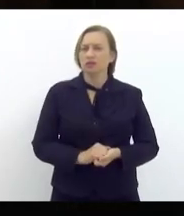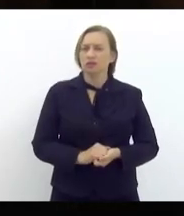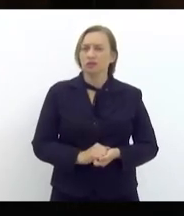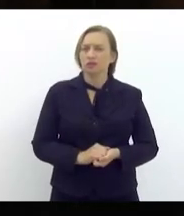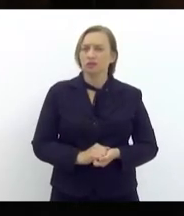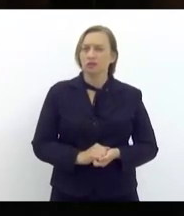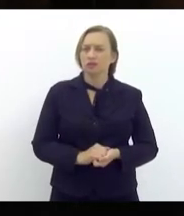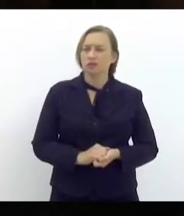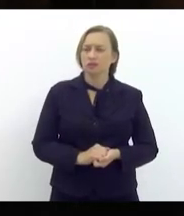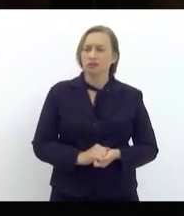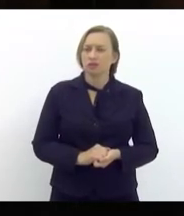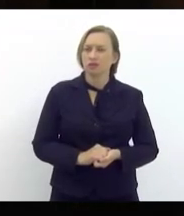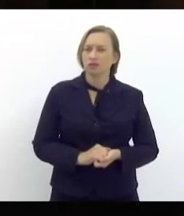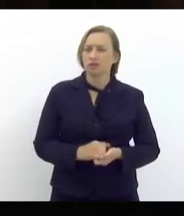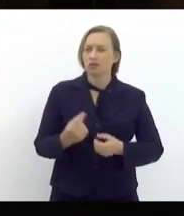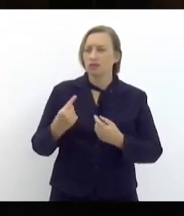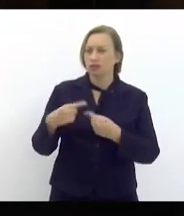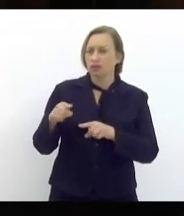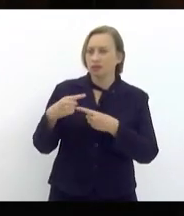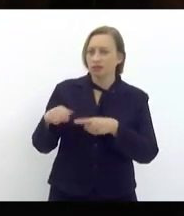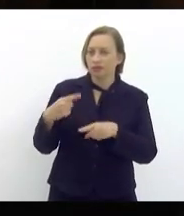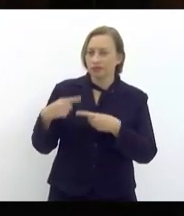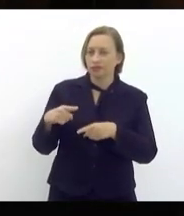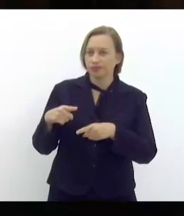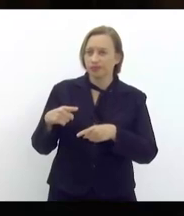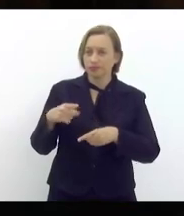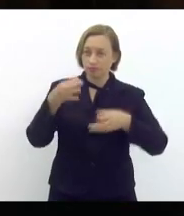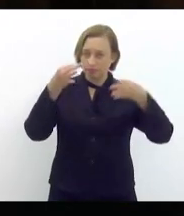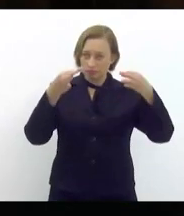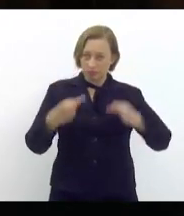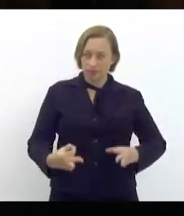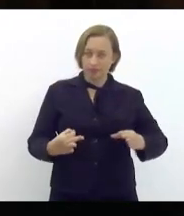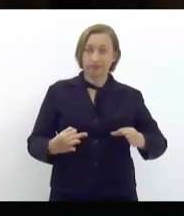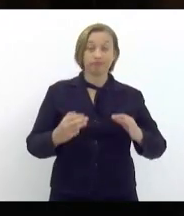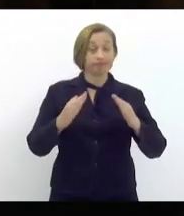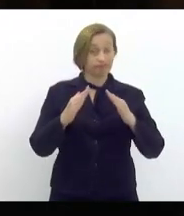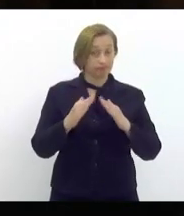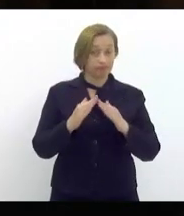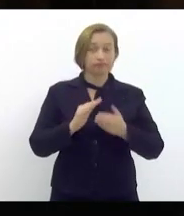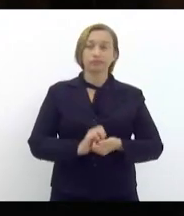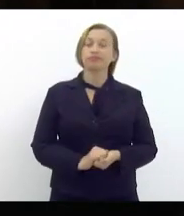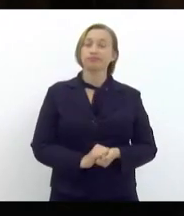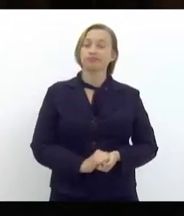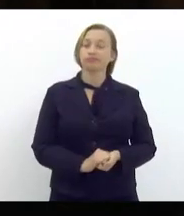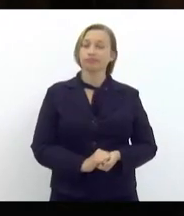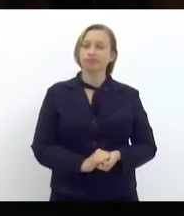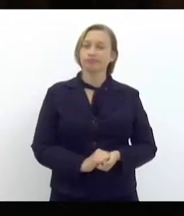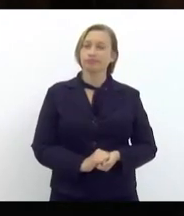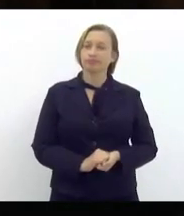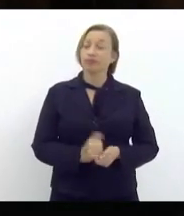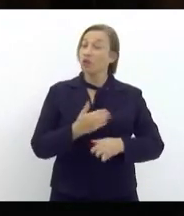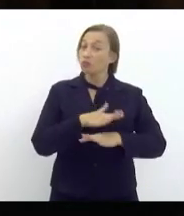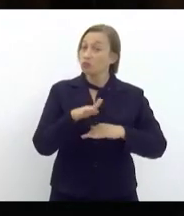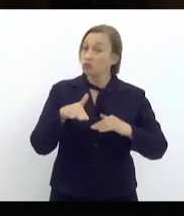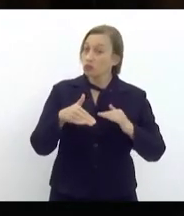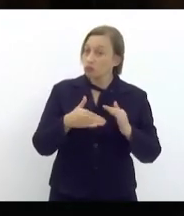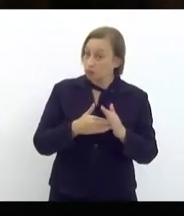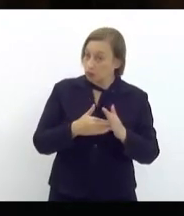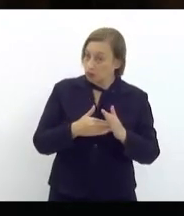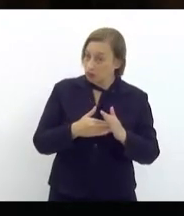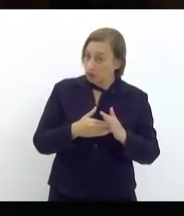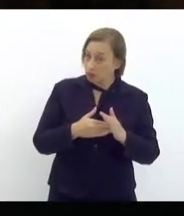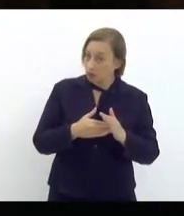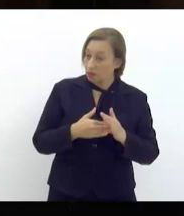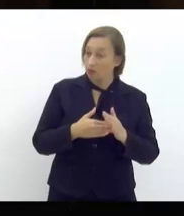provocando o debate honesto nesta casa com total respaldo do movimento